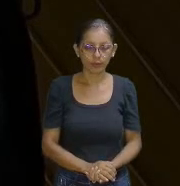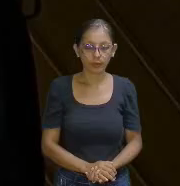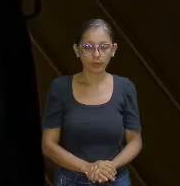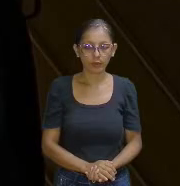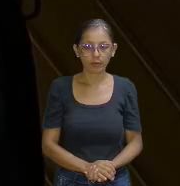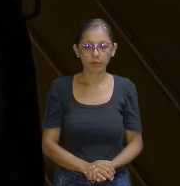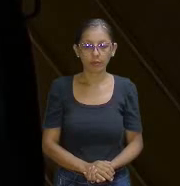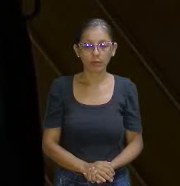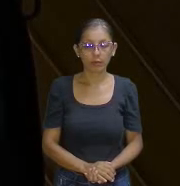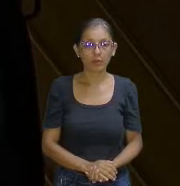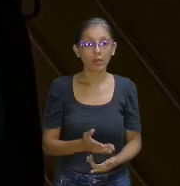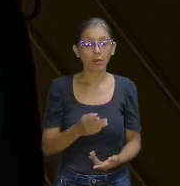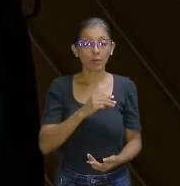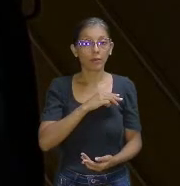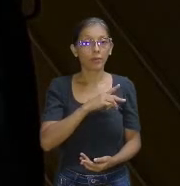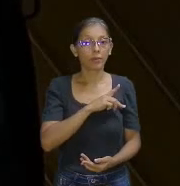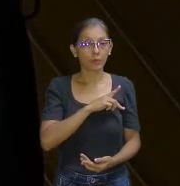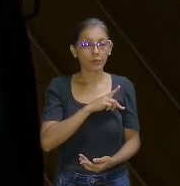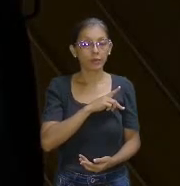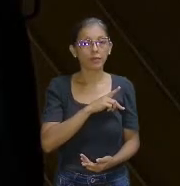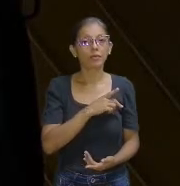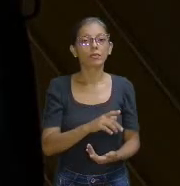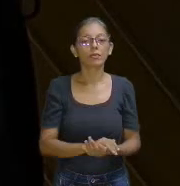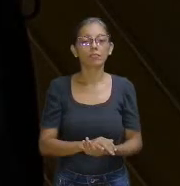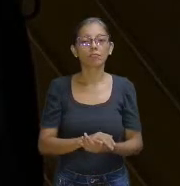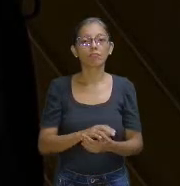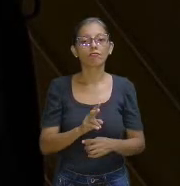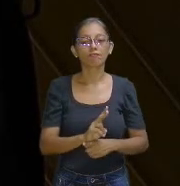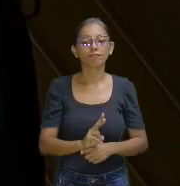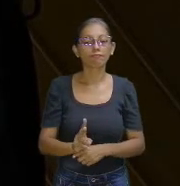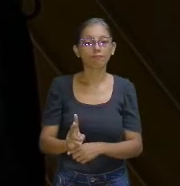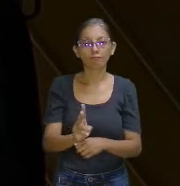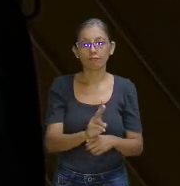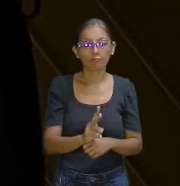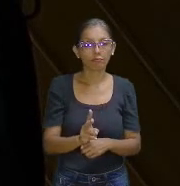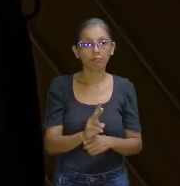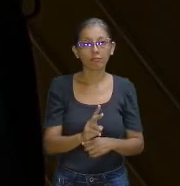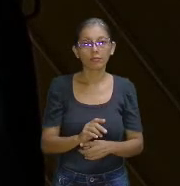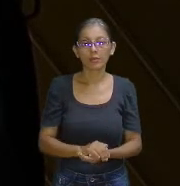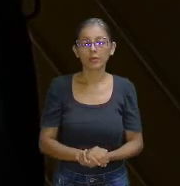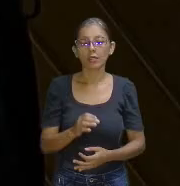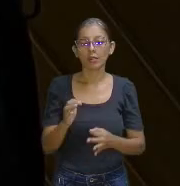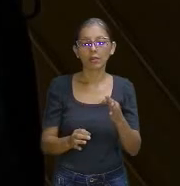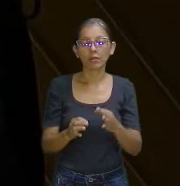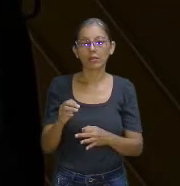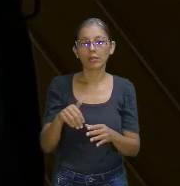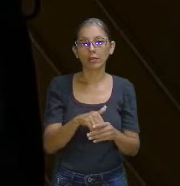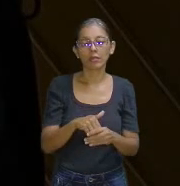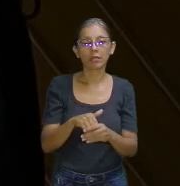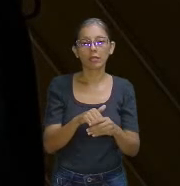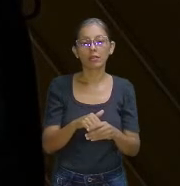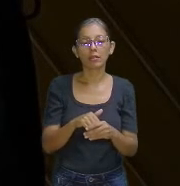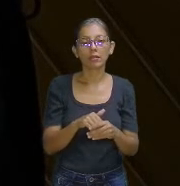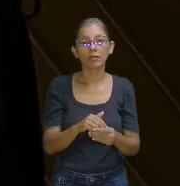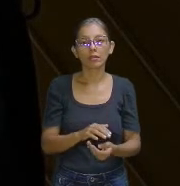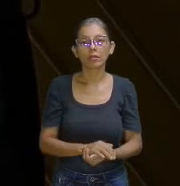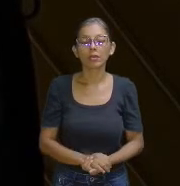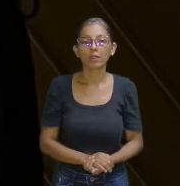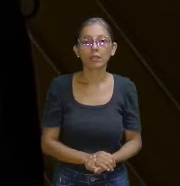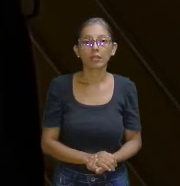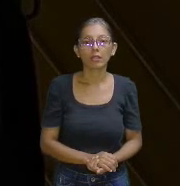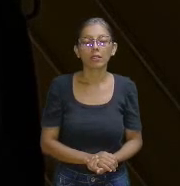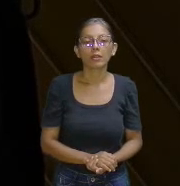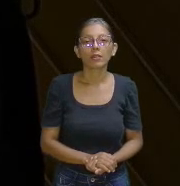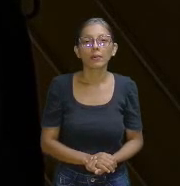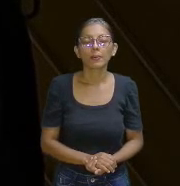concreto, o Ministério Público Eleitoral, atuando como fiscal da ordem jurídica, limitou-se a tomar ciência da sentença sem apresentar qualquer